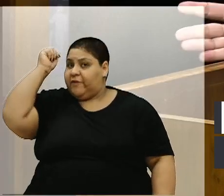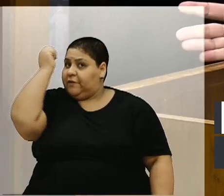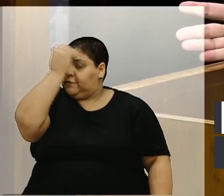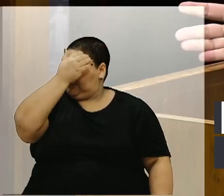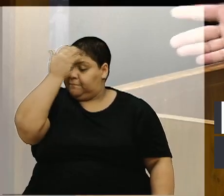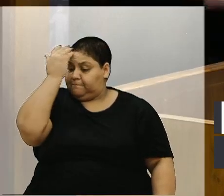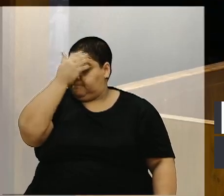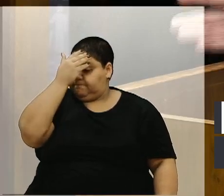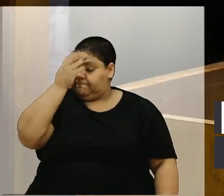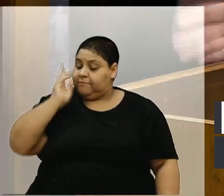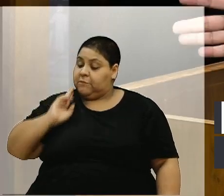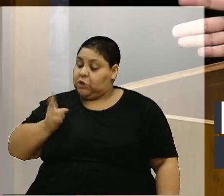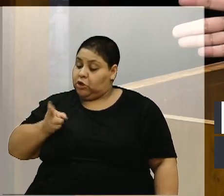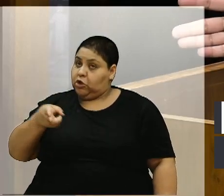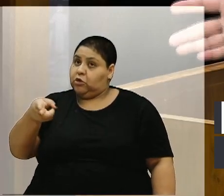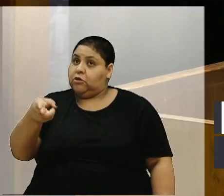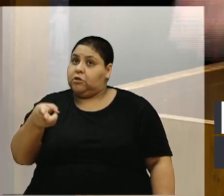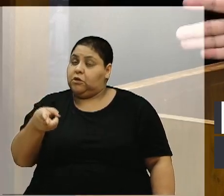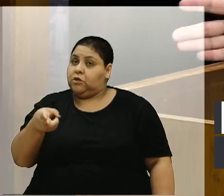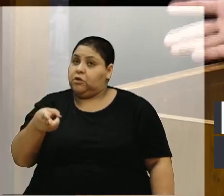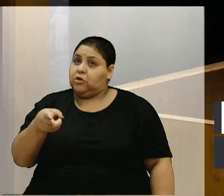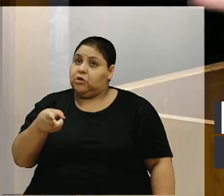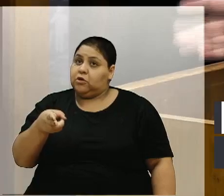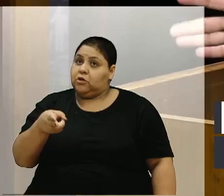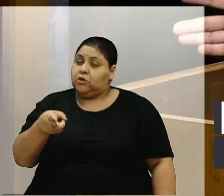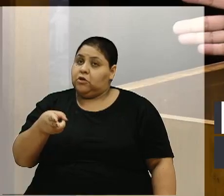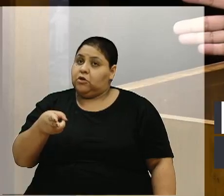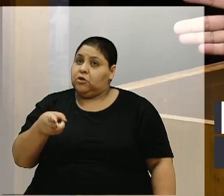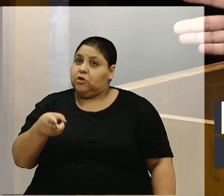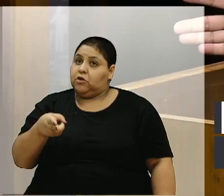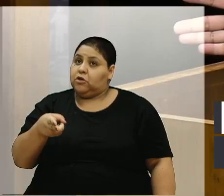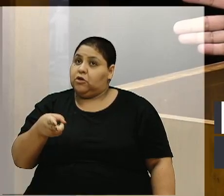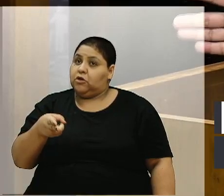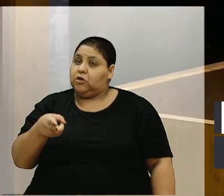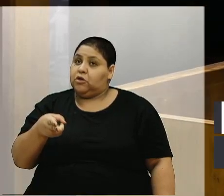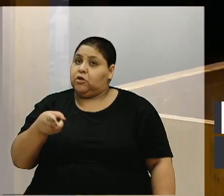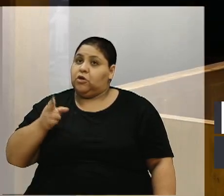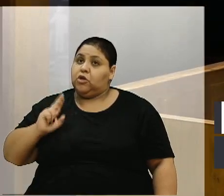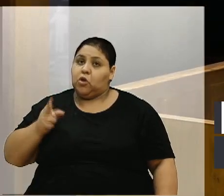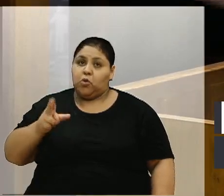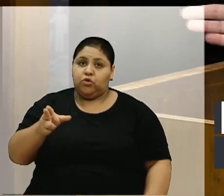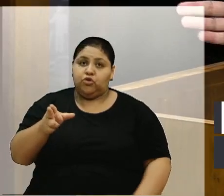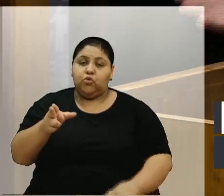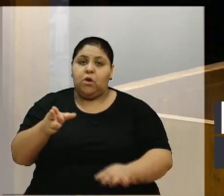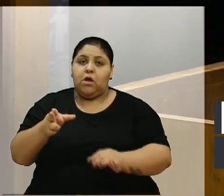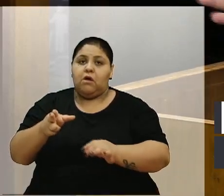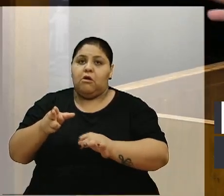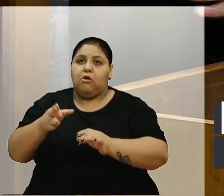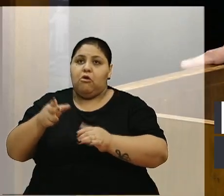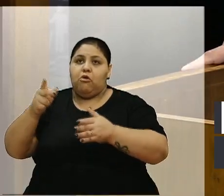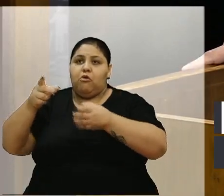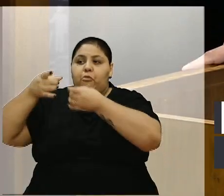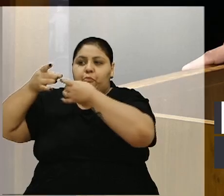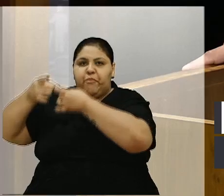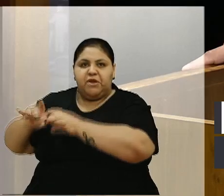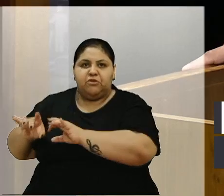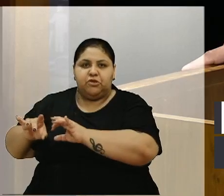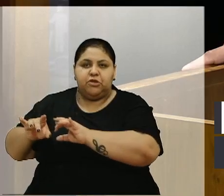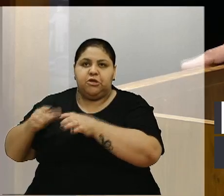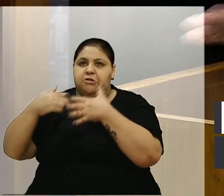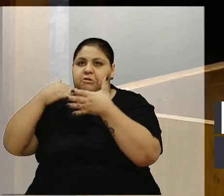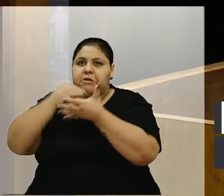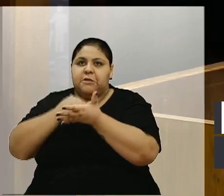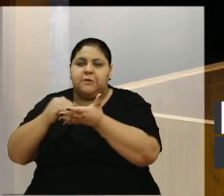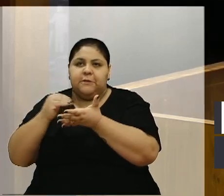que segue botando água num moinho que não vai ser dele e que está ruindo, que é a secretária de